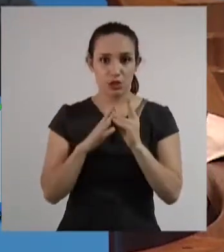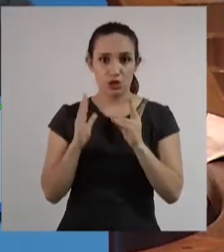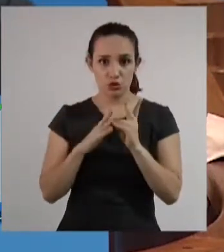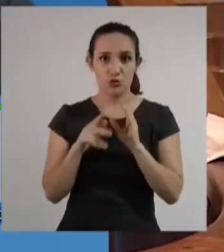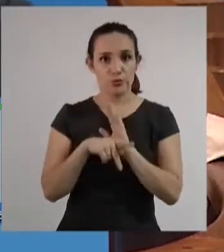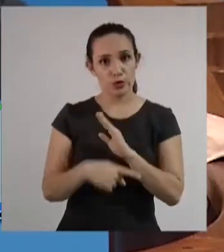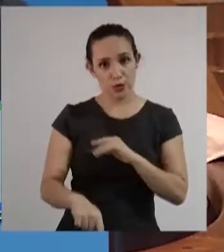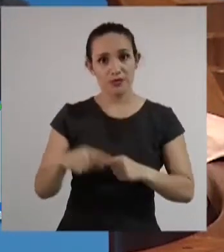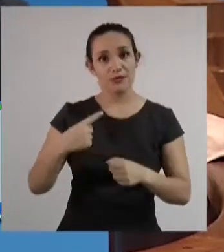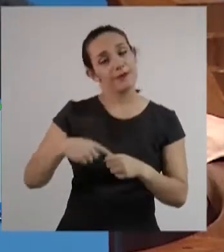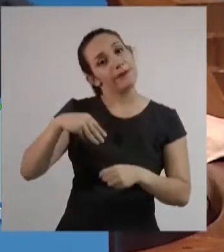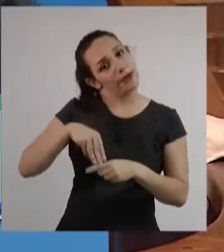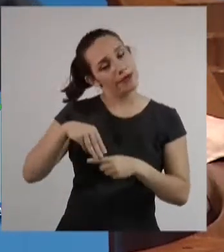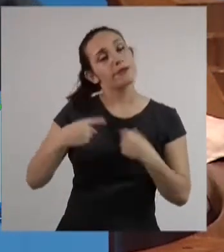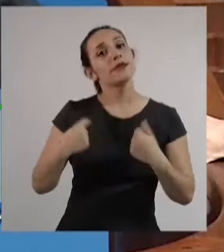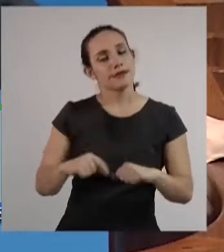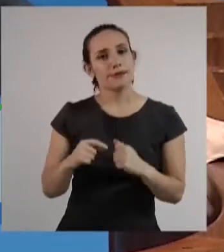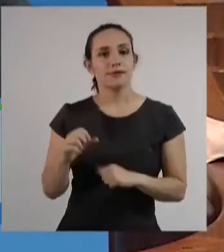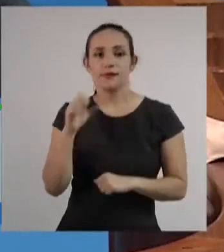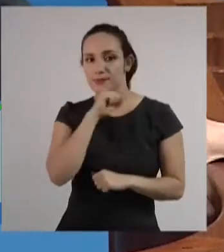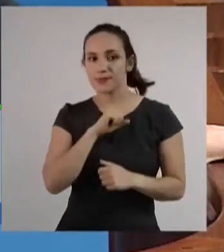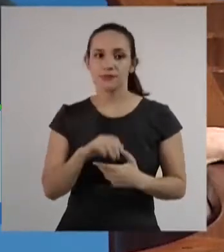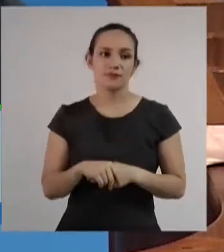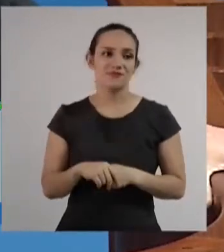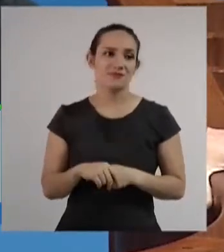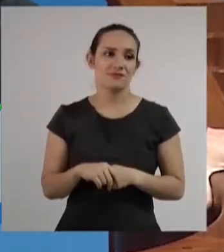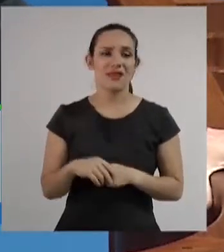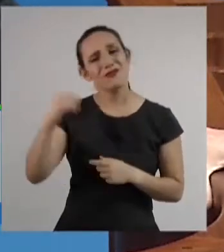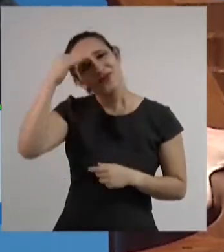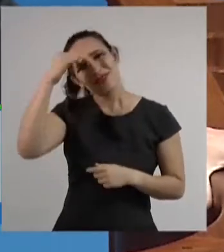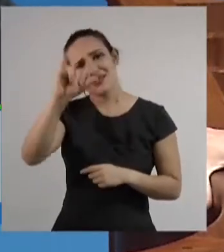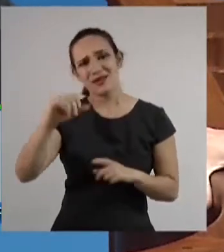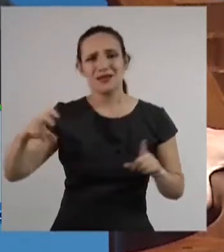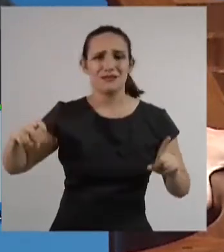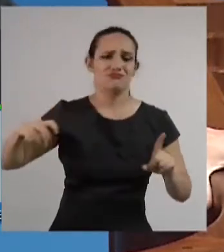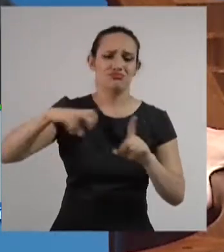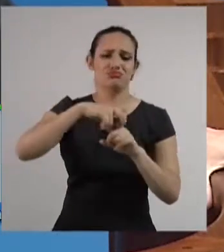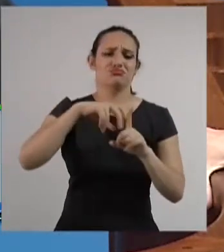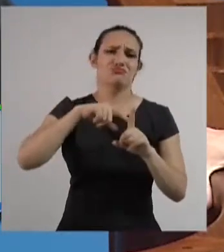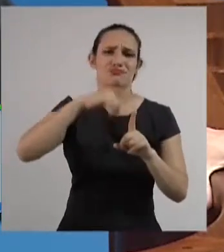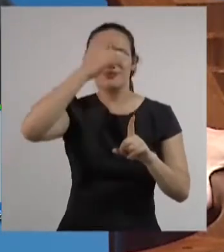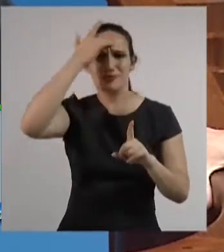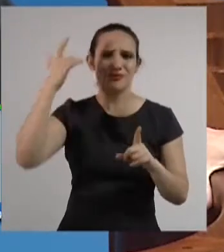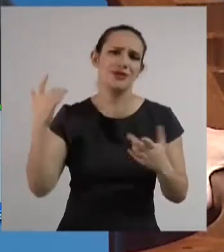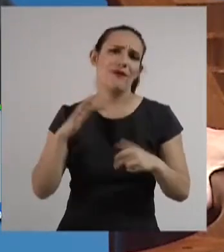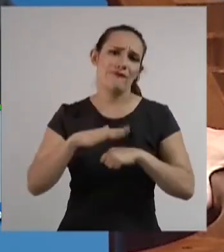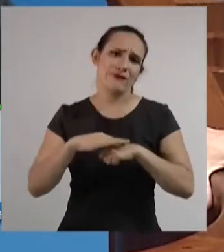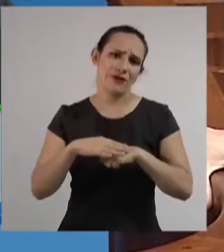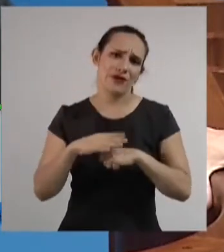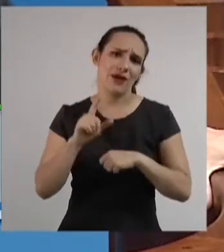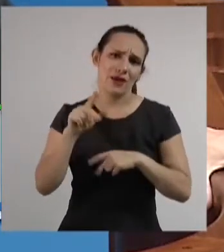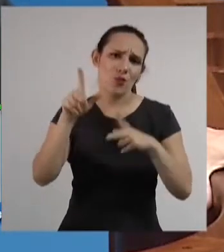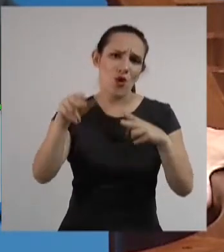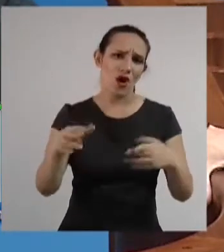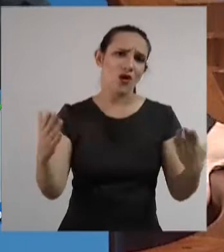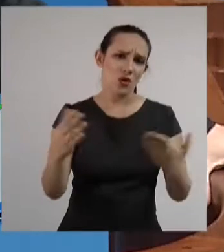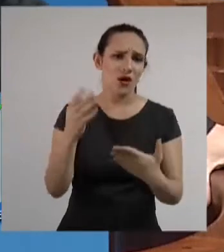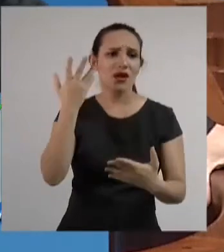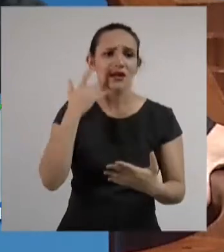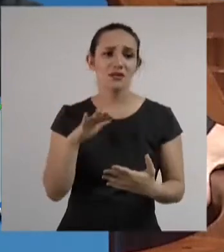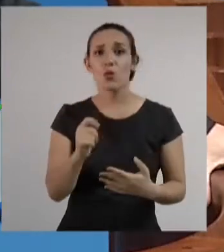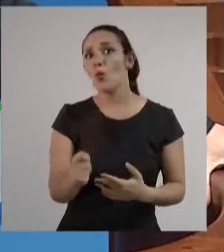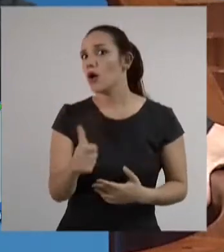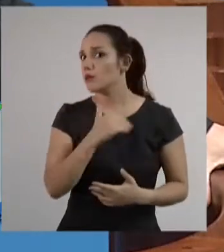de Miranda, para que não ocorra mais esse tipo de acidente que ocorreu com as crianças que por pouco